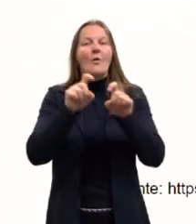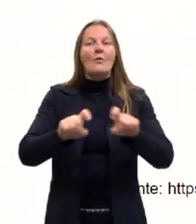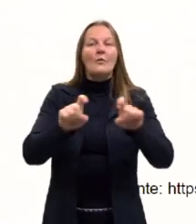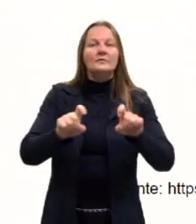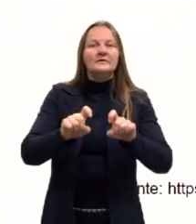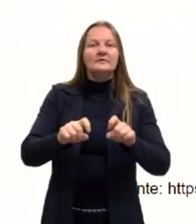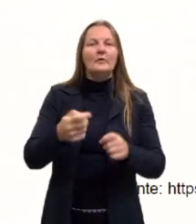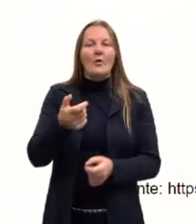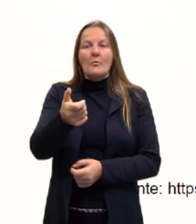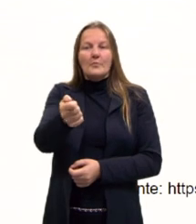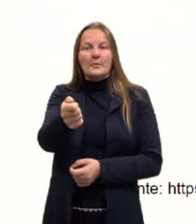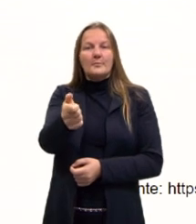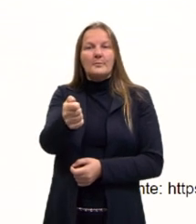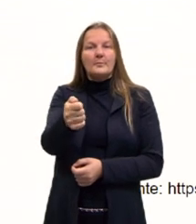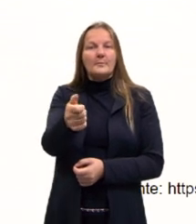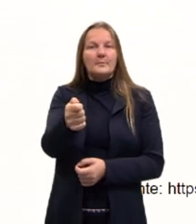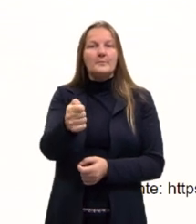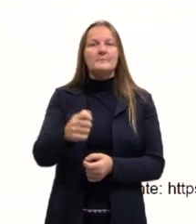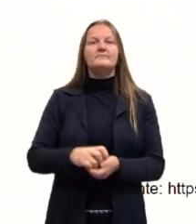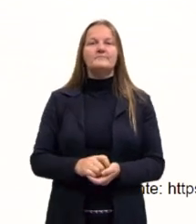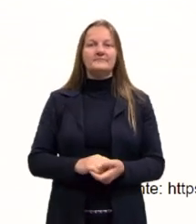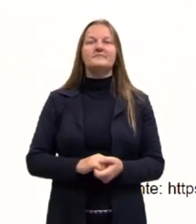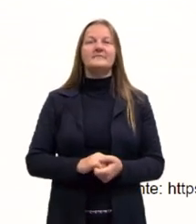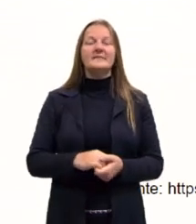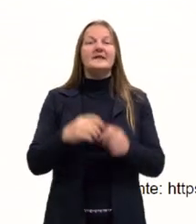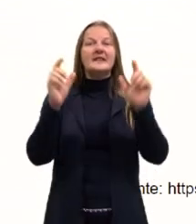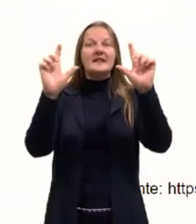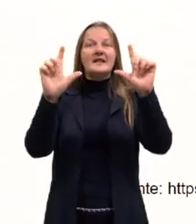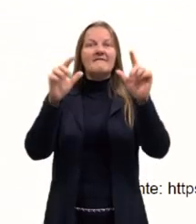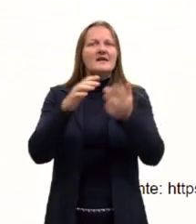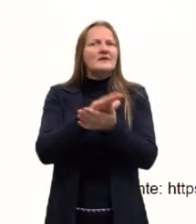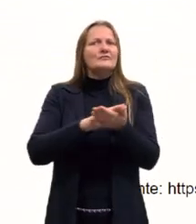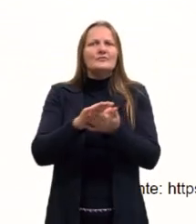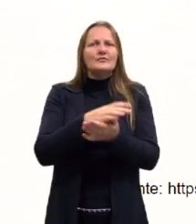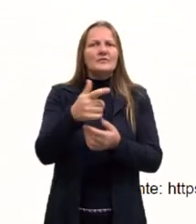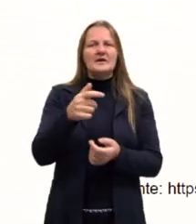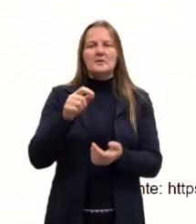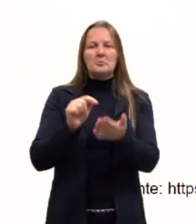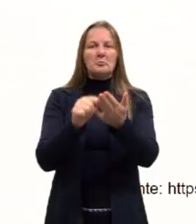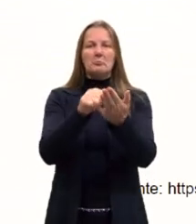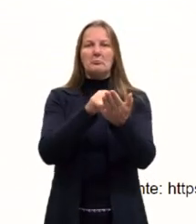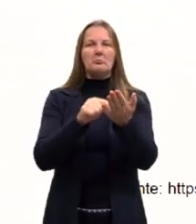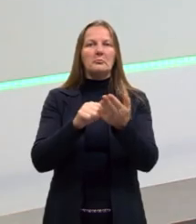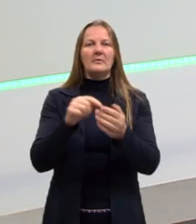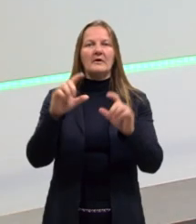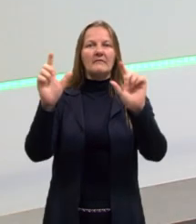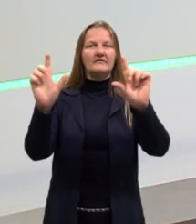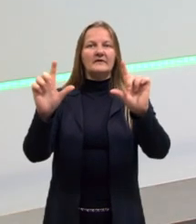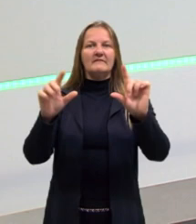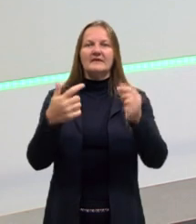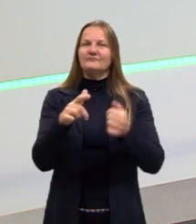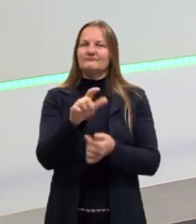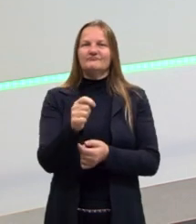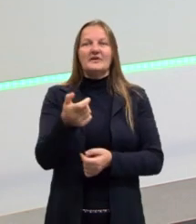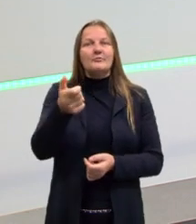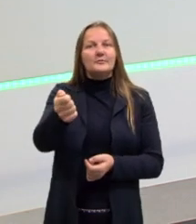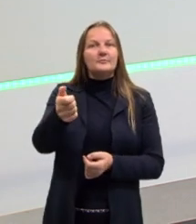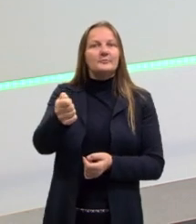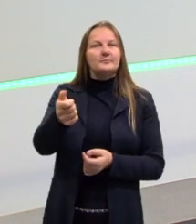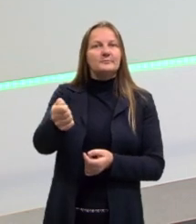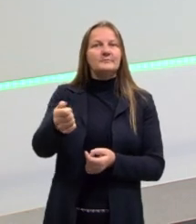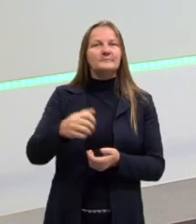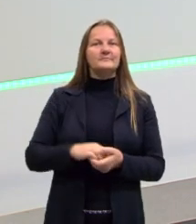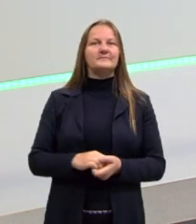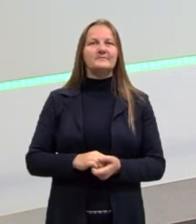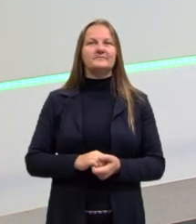uma pilha do controle remoto da televisão a televisão Nem vem mais com botão para trocar canal né então o que que seja da gente sem o nosso controle